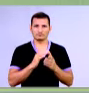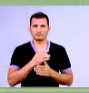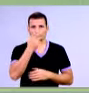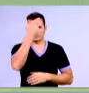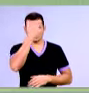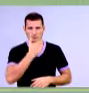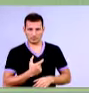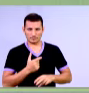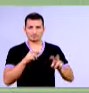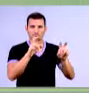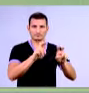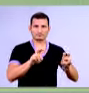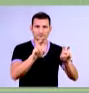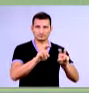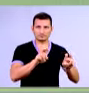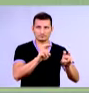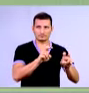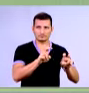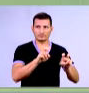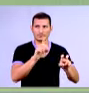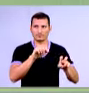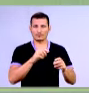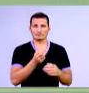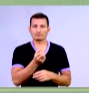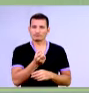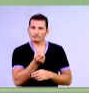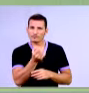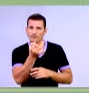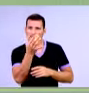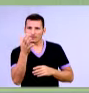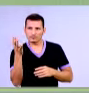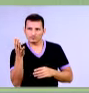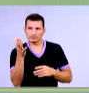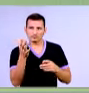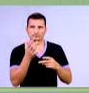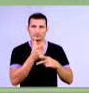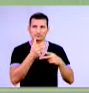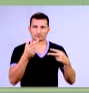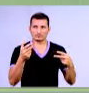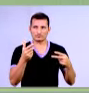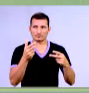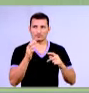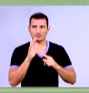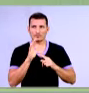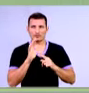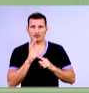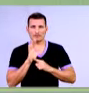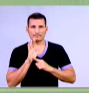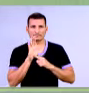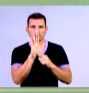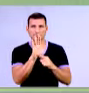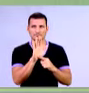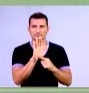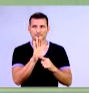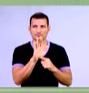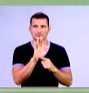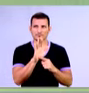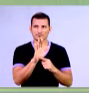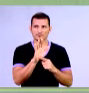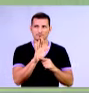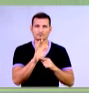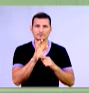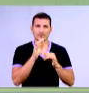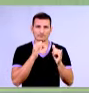o computador se dá através de múltiplos meios de representação de